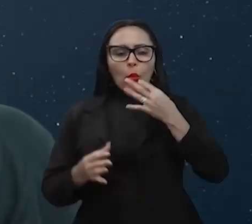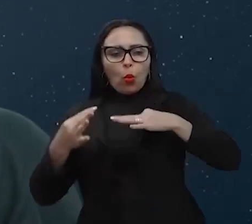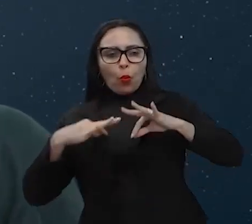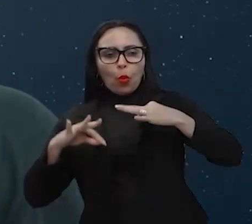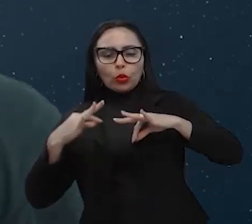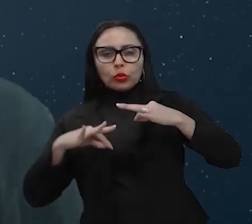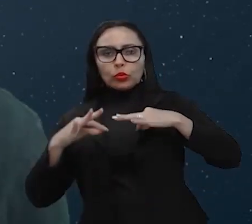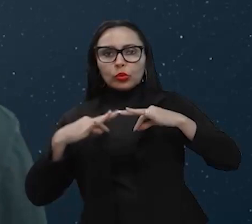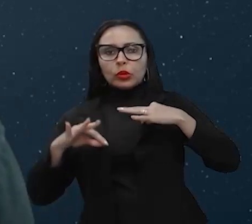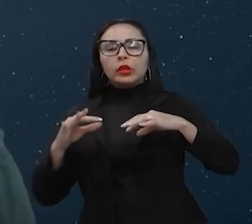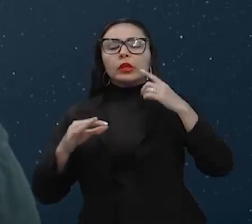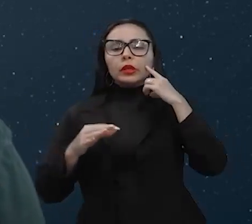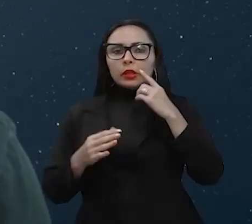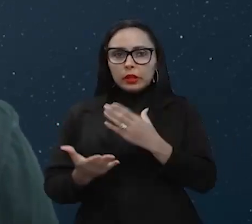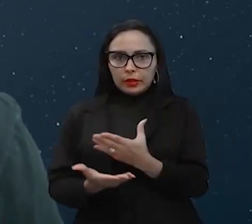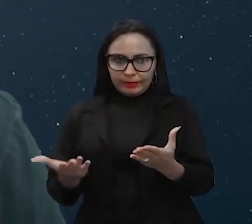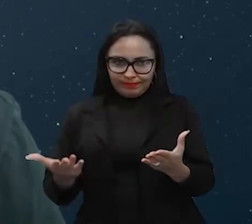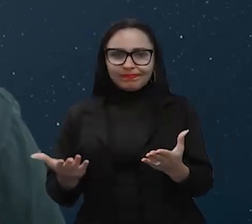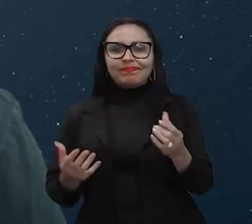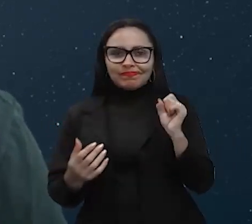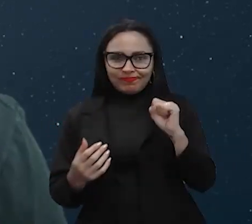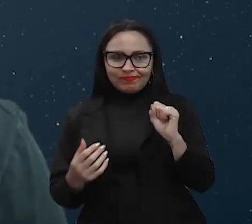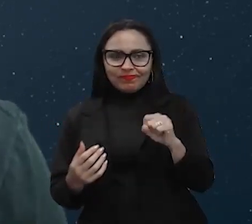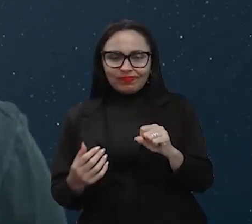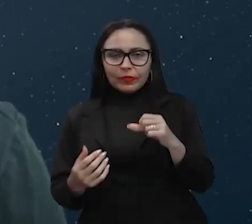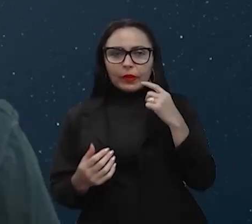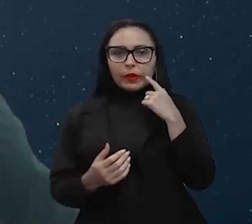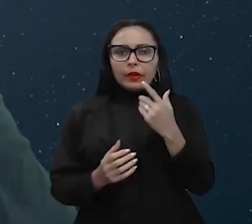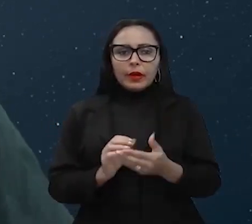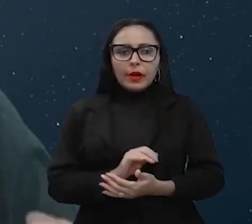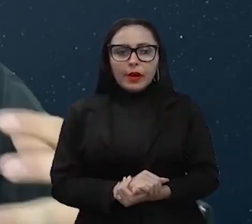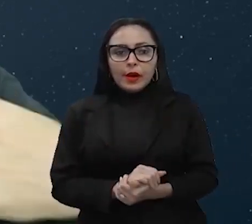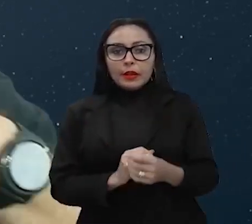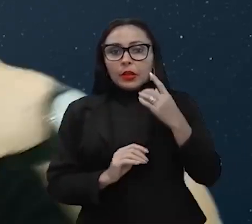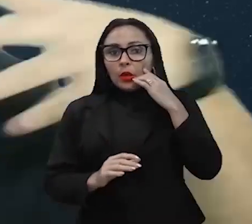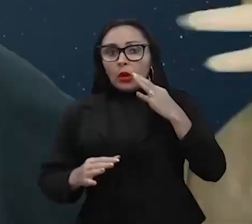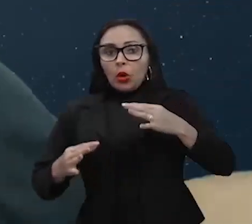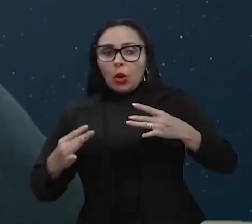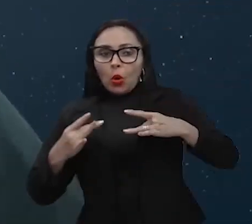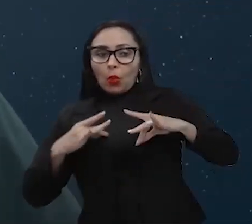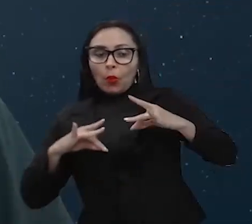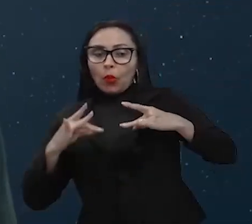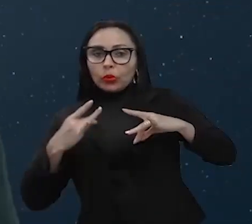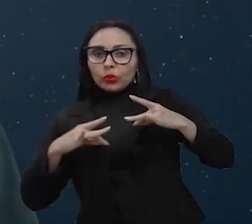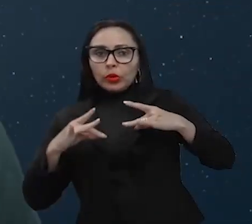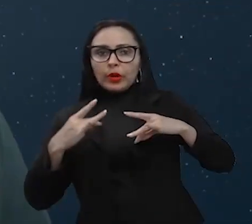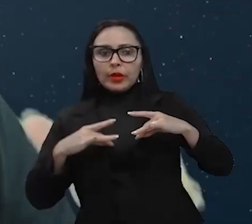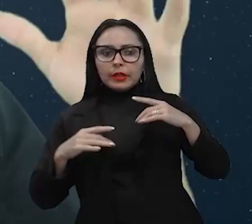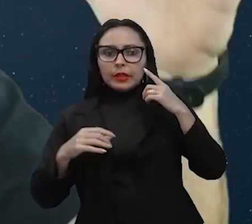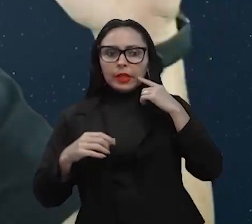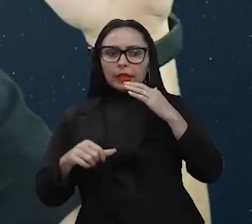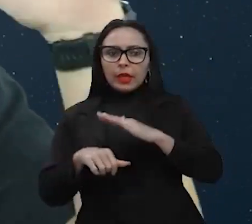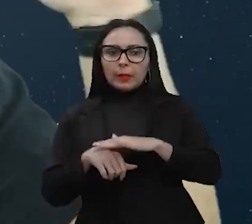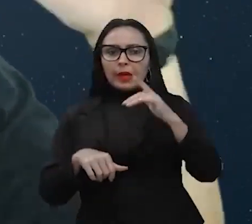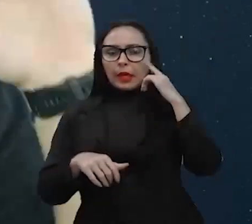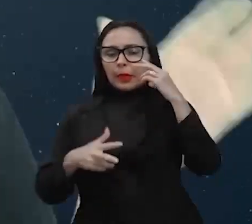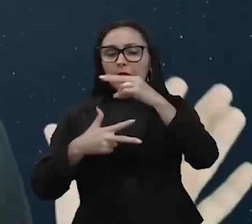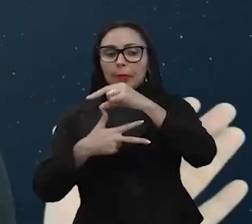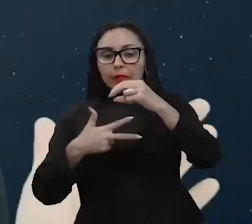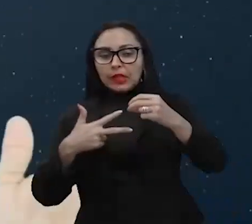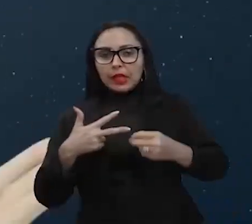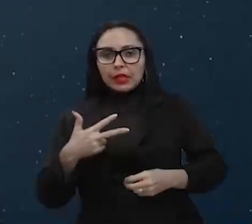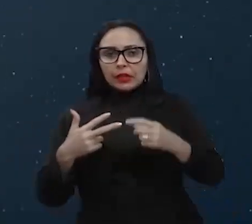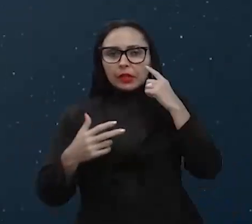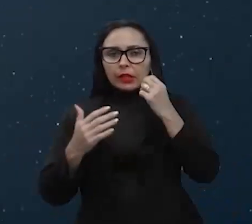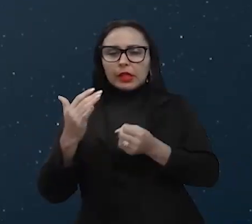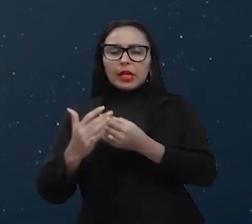sistema que produz os hormônios. E olhe, hormônio dá muito cabimento para o Enem criar um monte